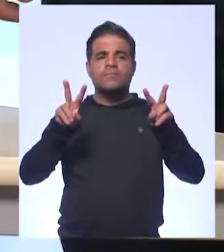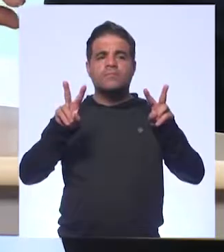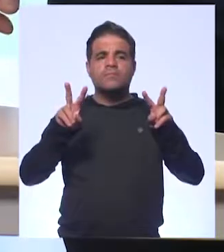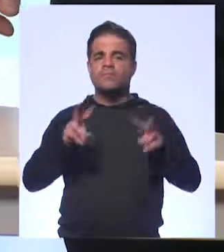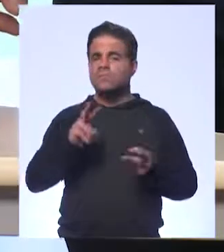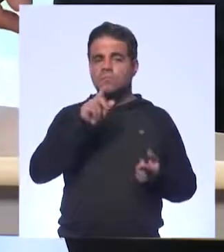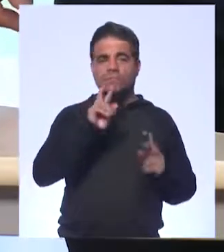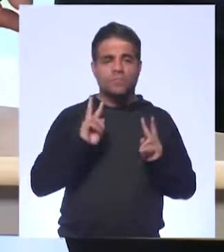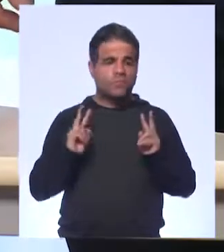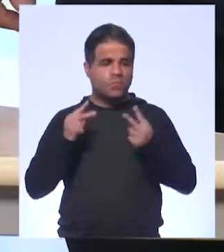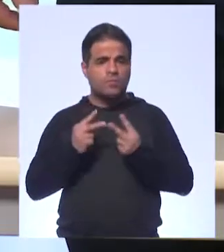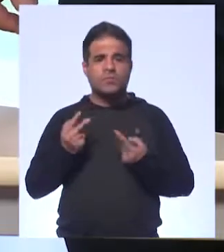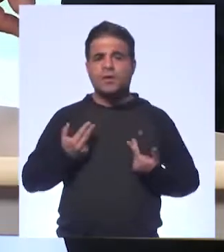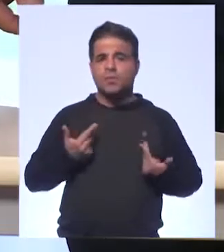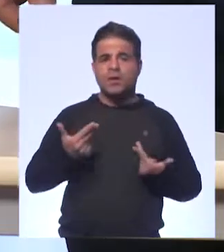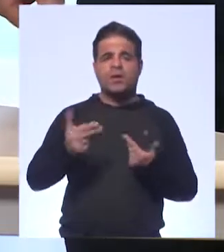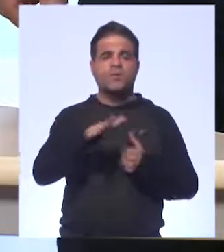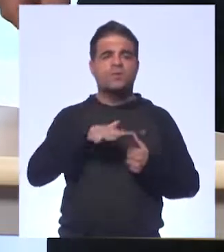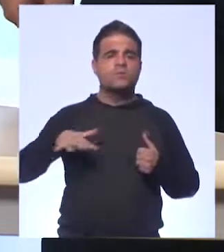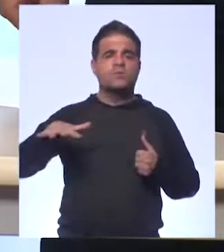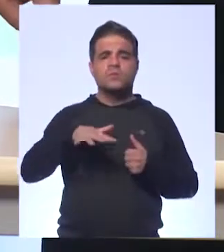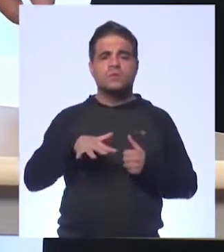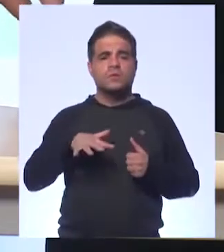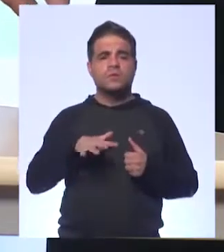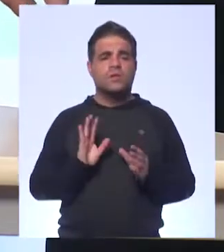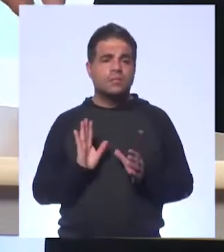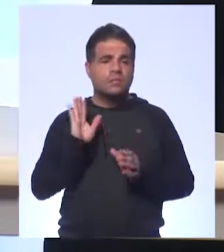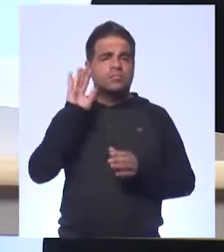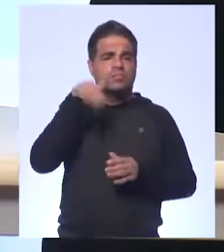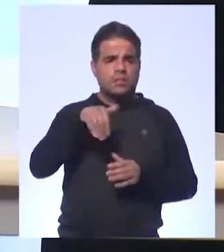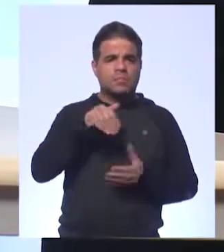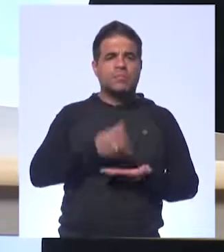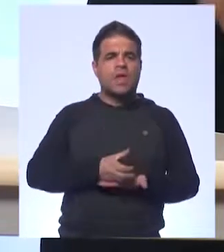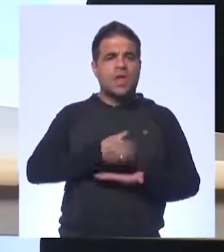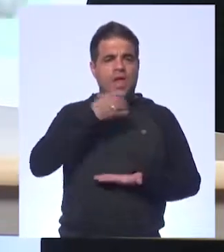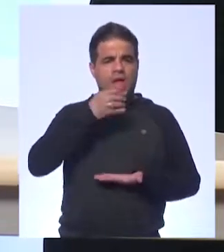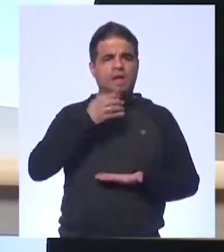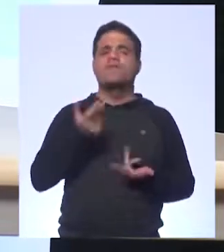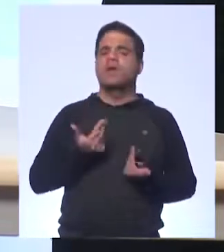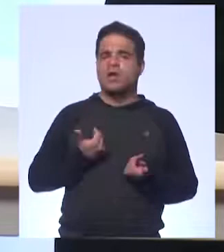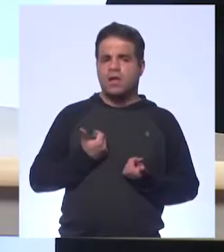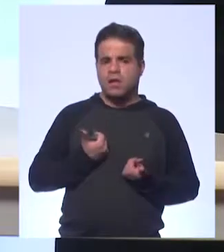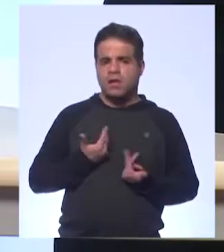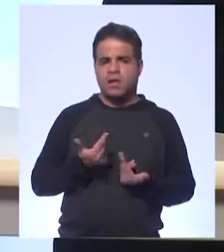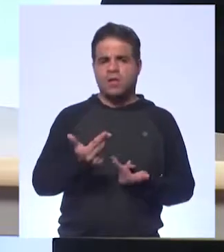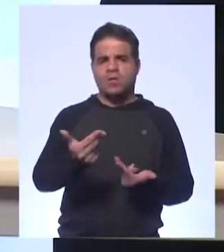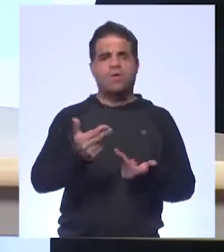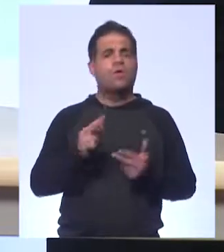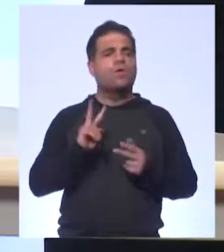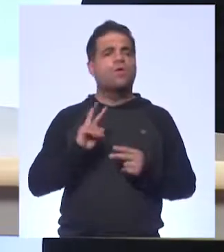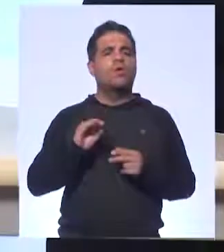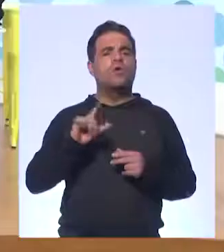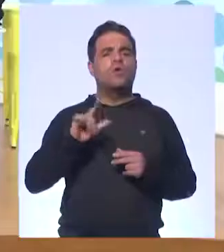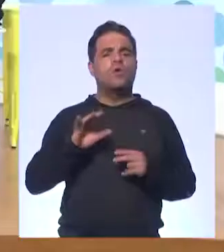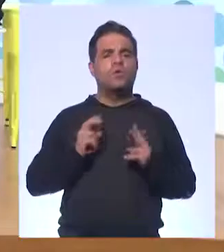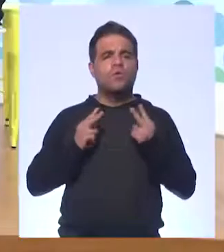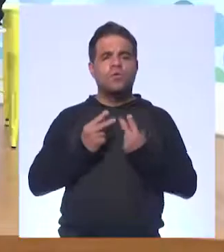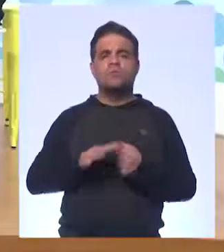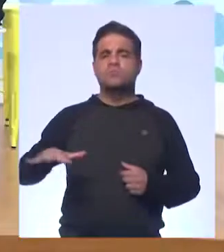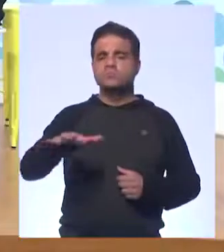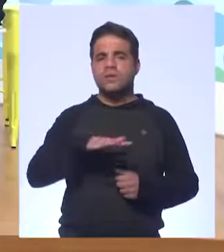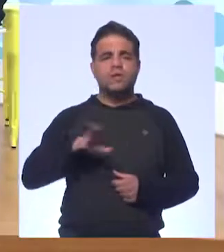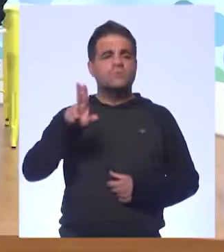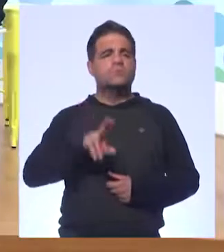são os mesmos. Ou seja, o espaço que ele está ocupando dentro da garrafa é o mesmo. Então, o que é o volume? O espaço